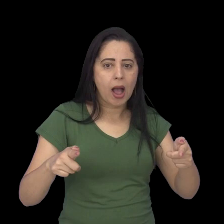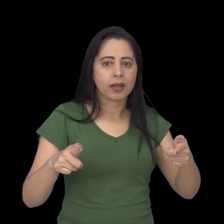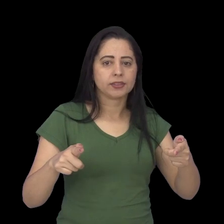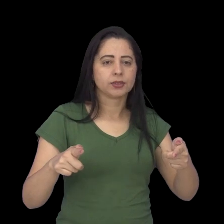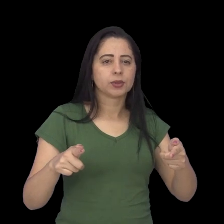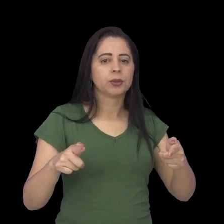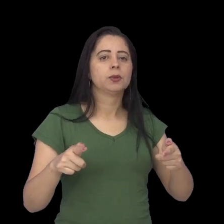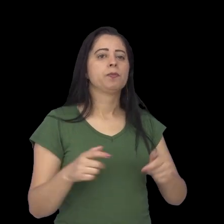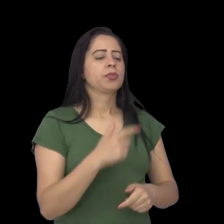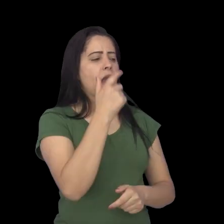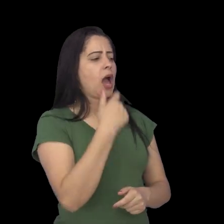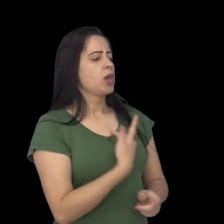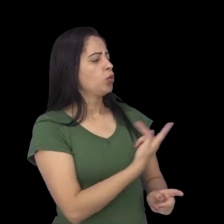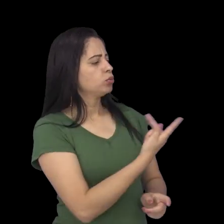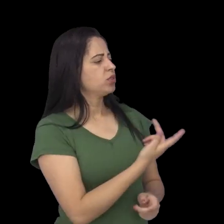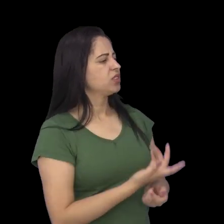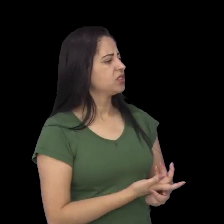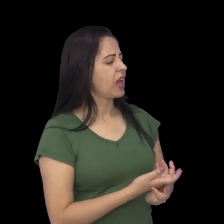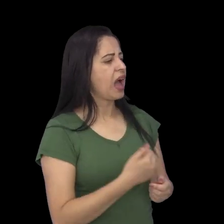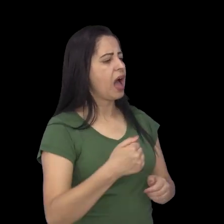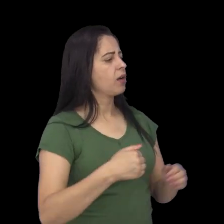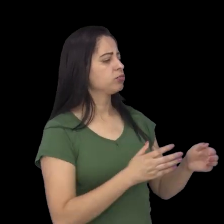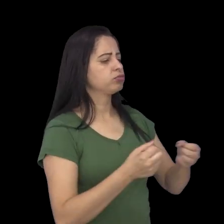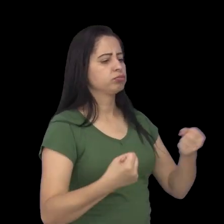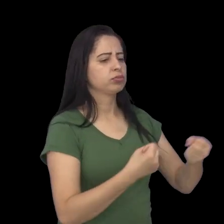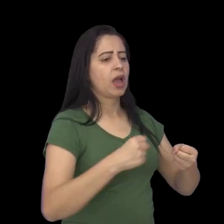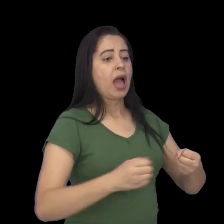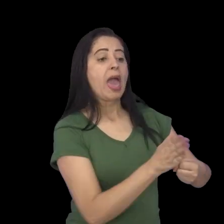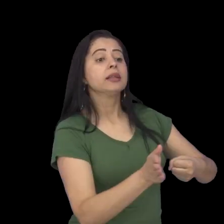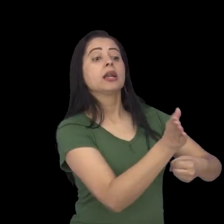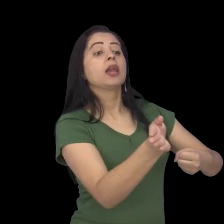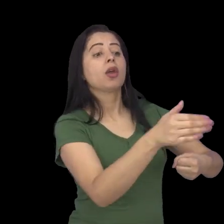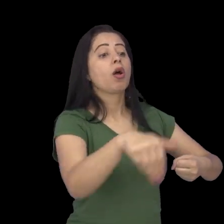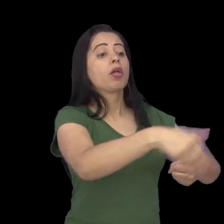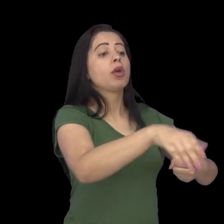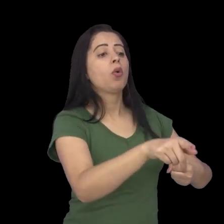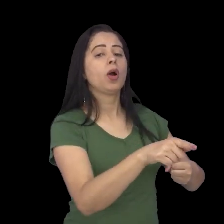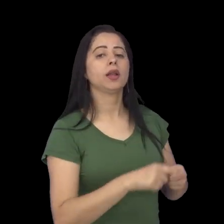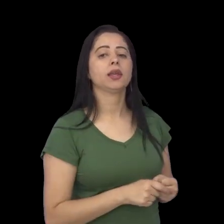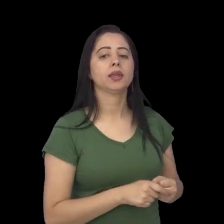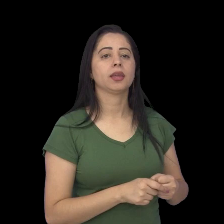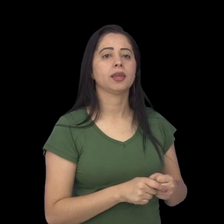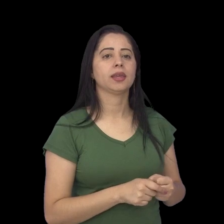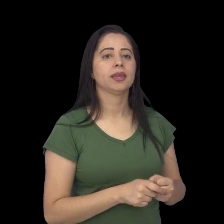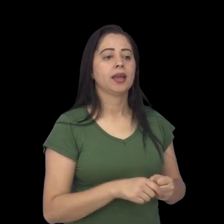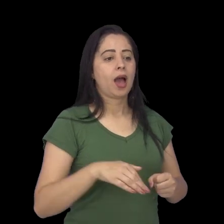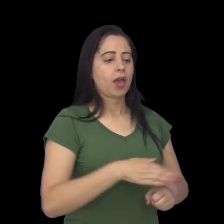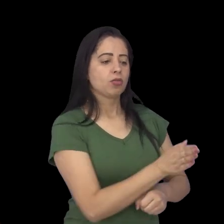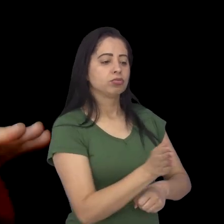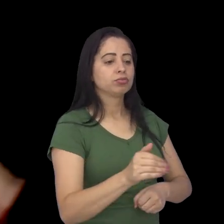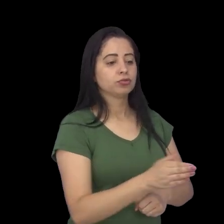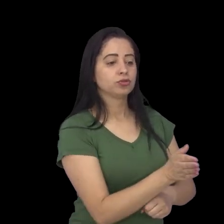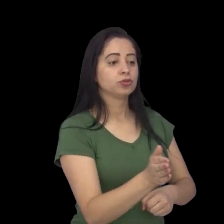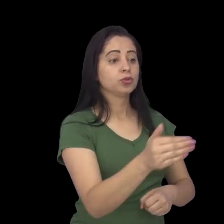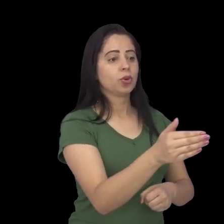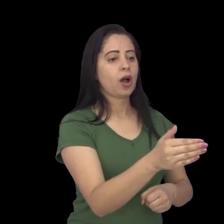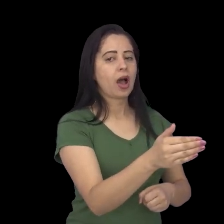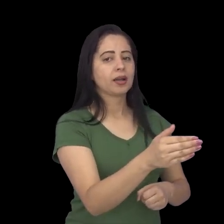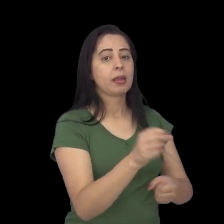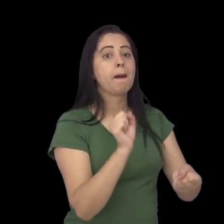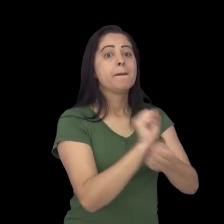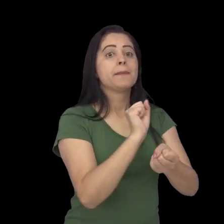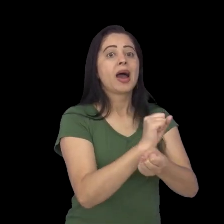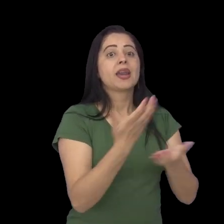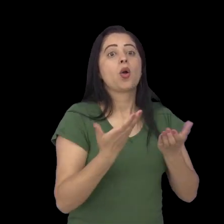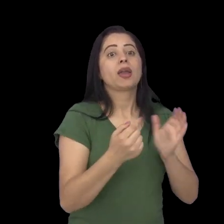para o pai da minha filha, aí entra nessa rua aqui. Aí, entrei na rua do meu atual marido. Falei, para aqui que eu preciso